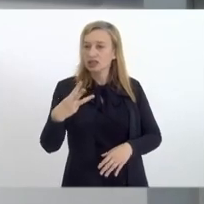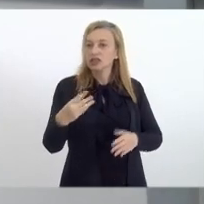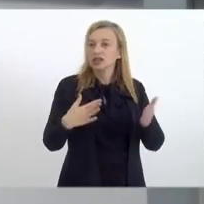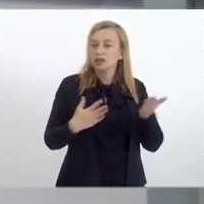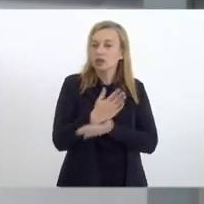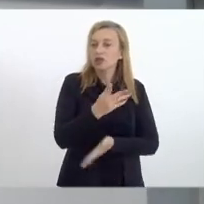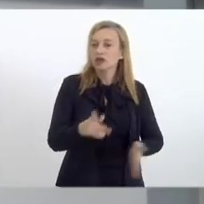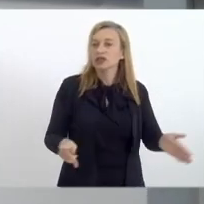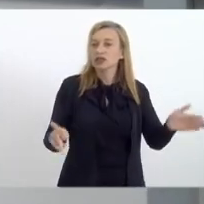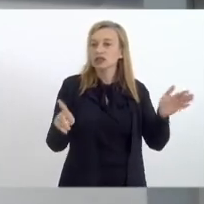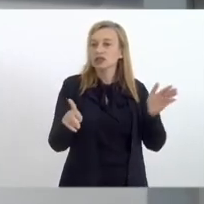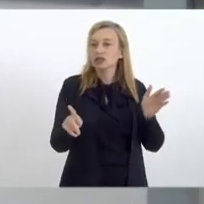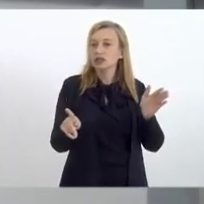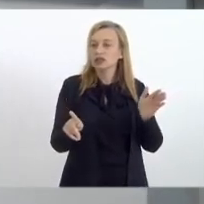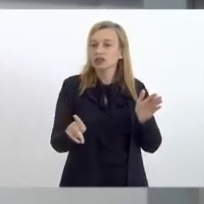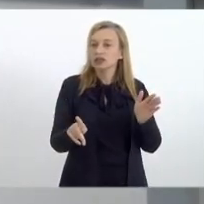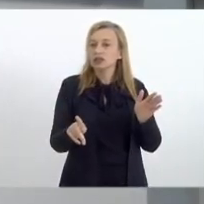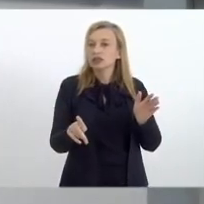íntegra.